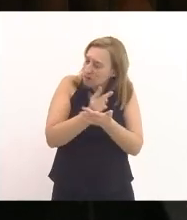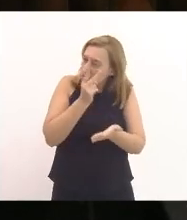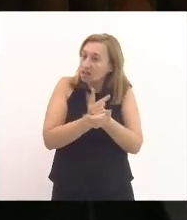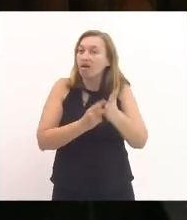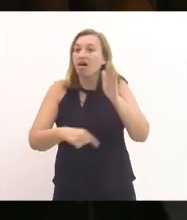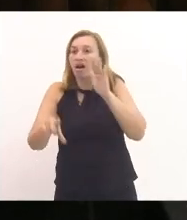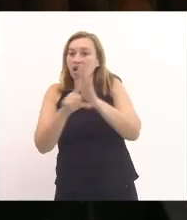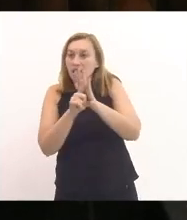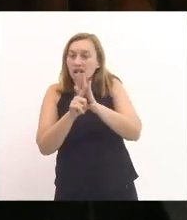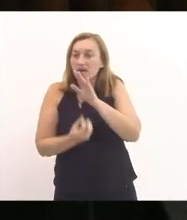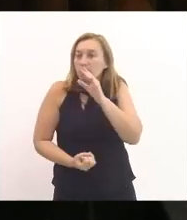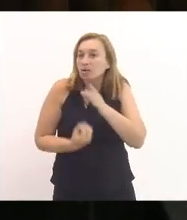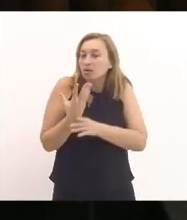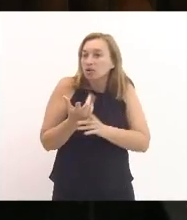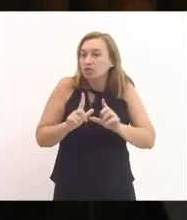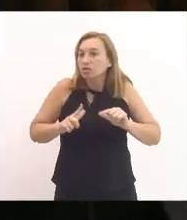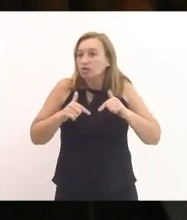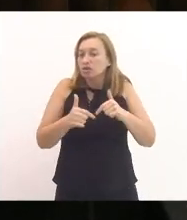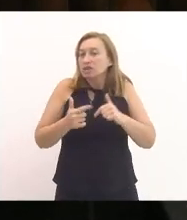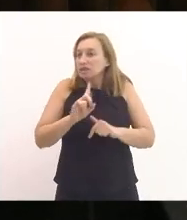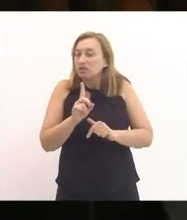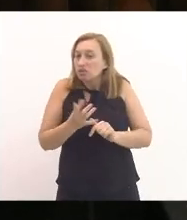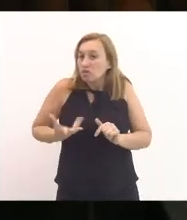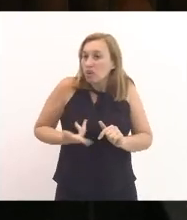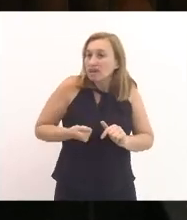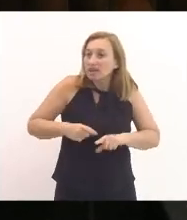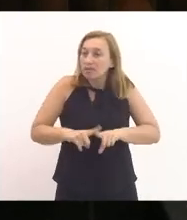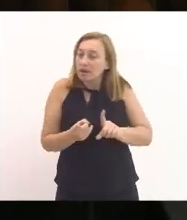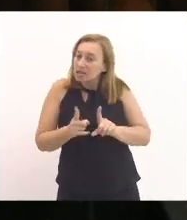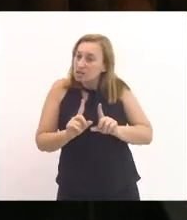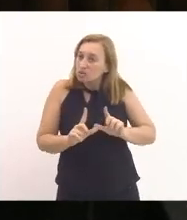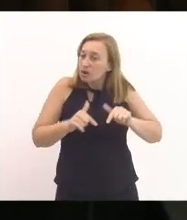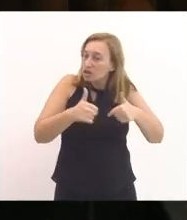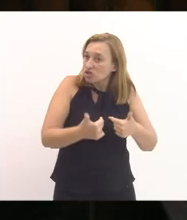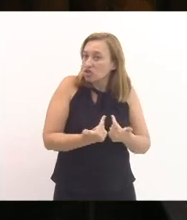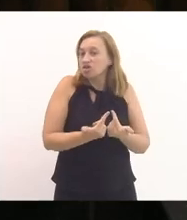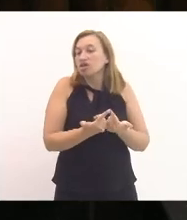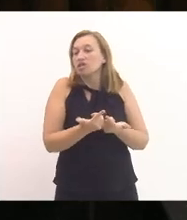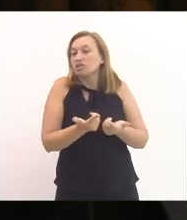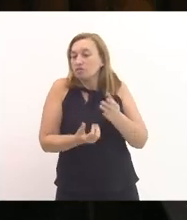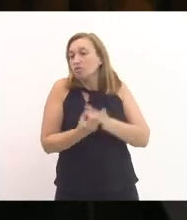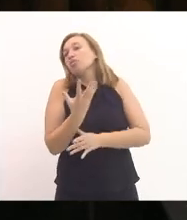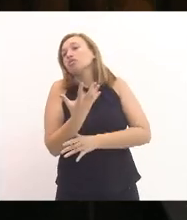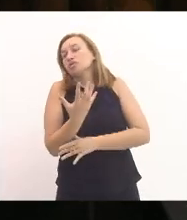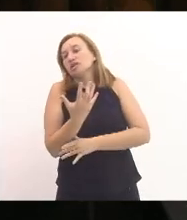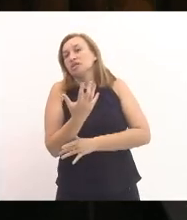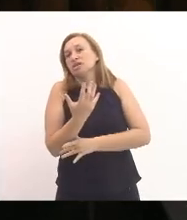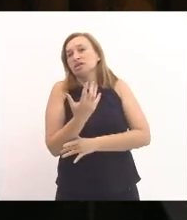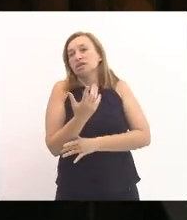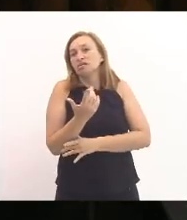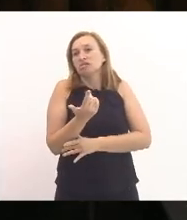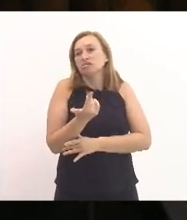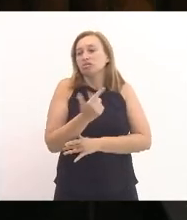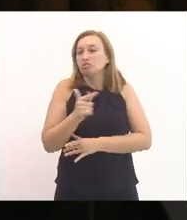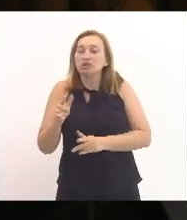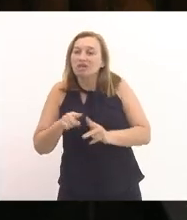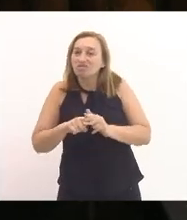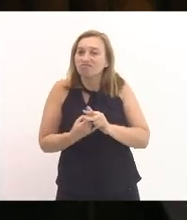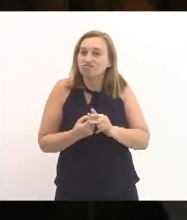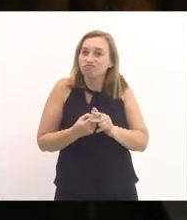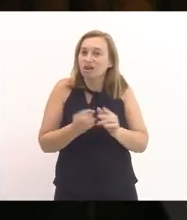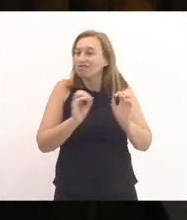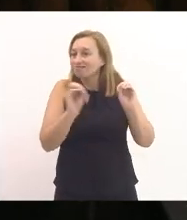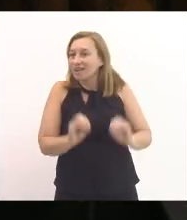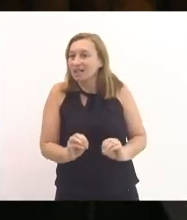assim a lei produziu o efeito dicas ela não foi eficaz mas os efeitos legais foram produziu não deu nenhuma alteração